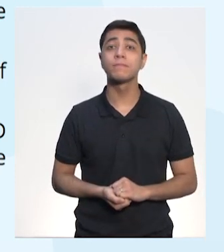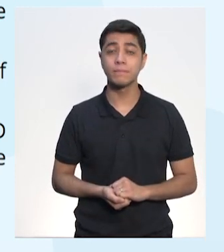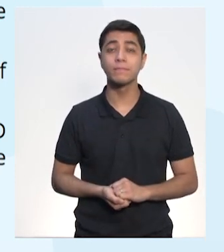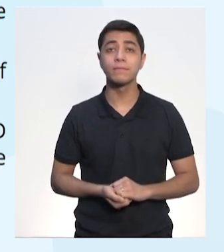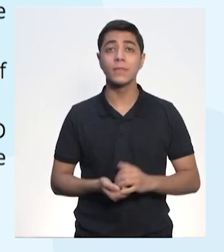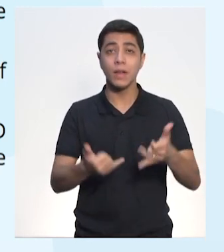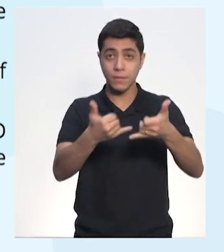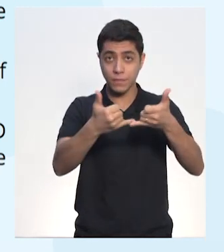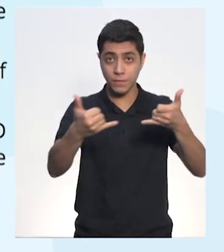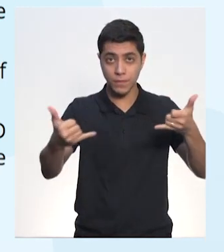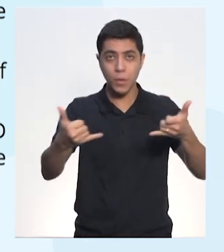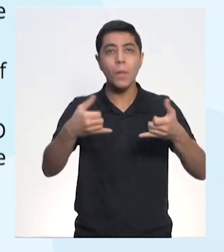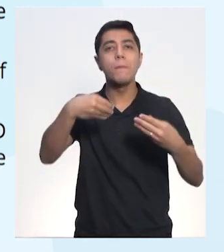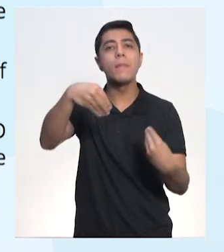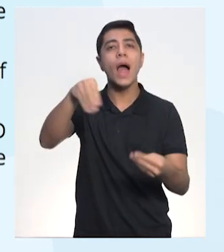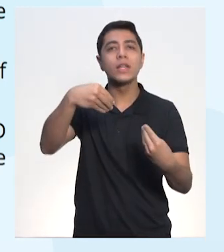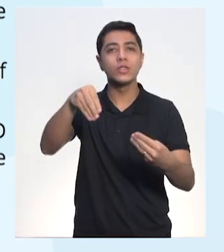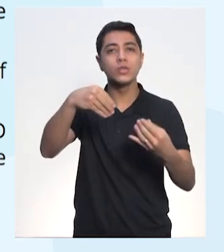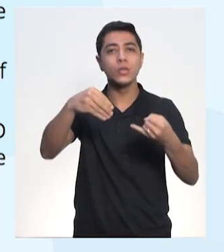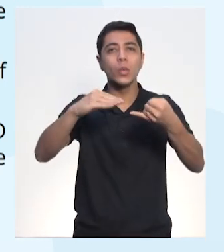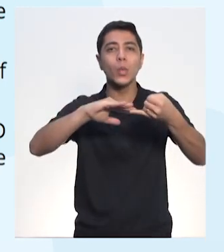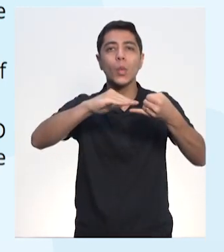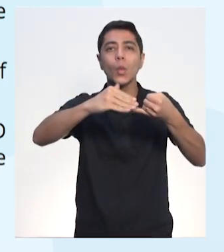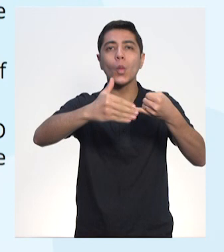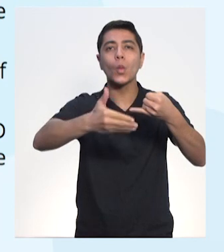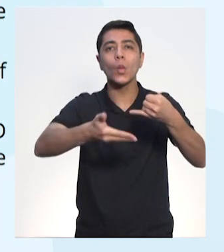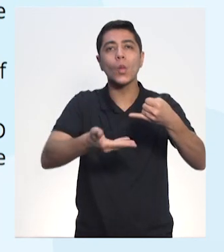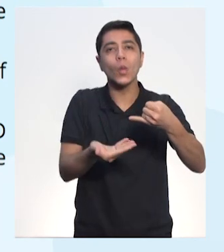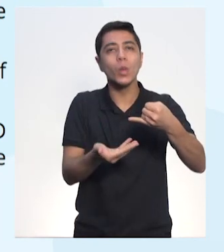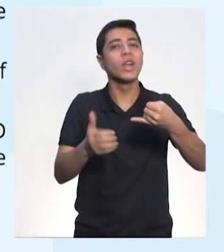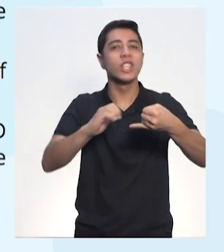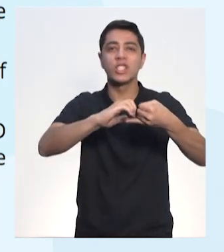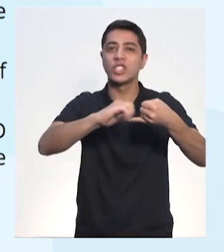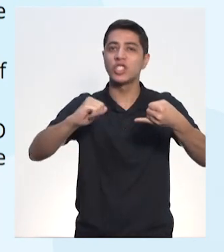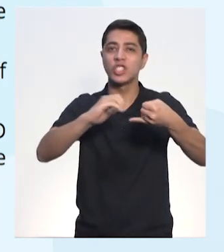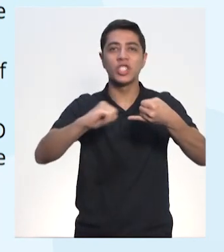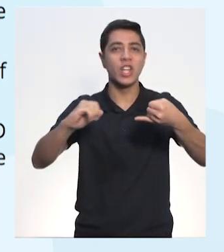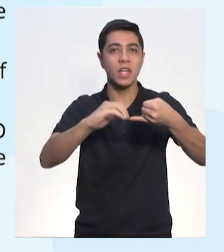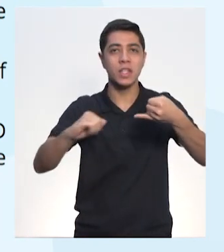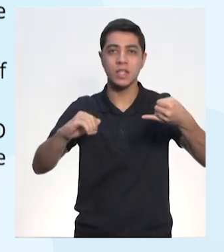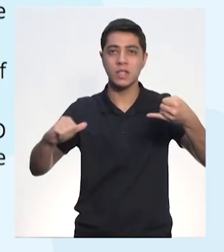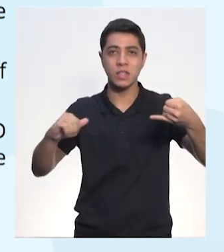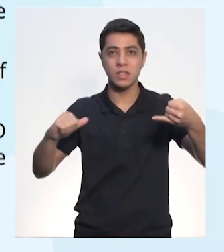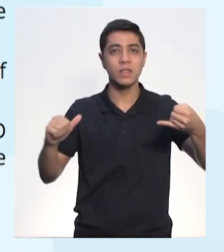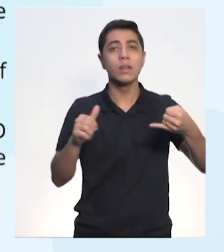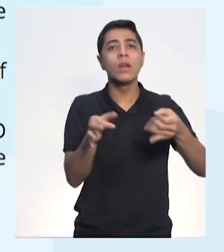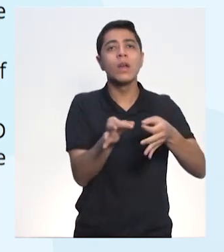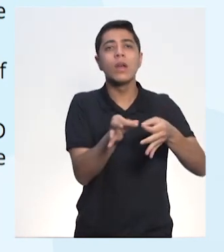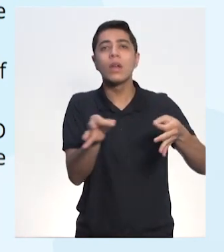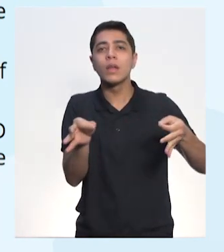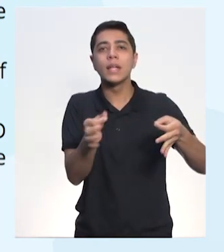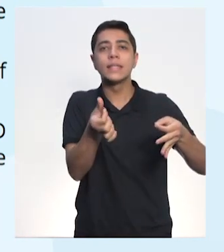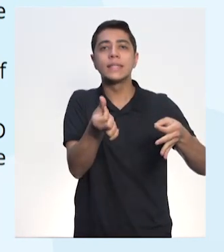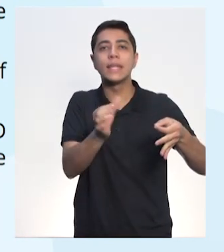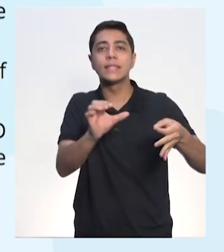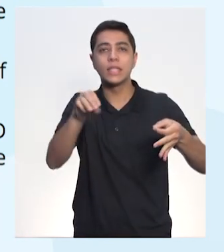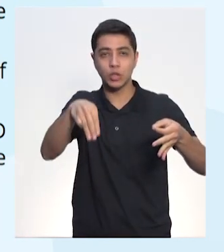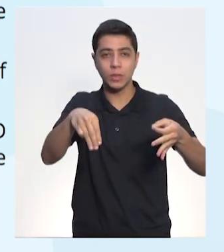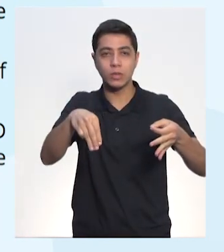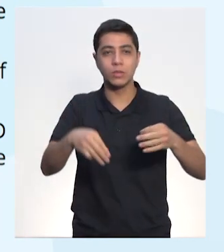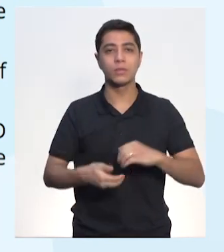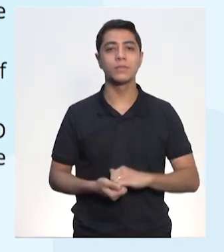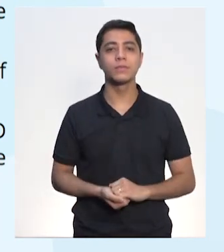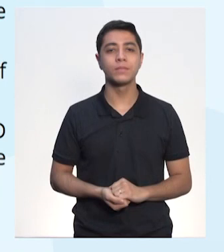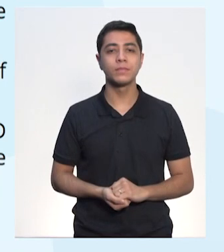cobertura plástica de ambas as bordas, 6 centímetros. Use the uncovered wire to wrap the zinc